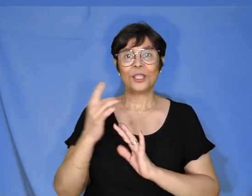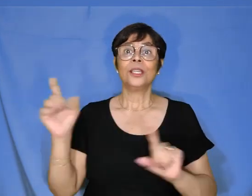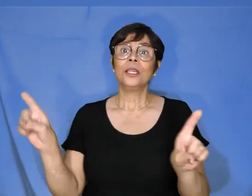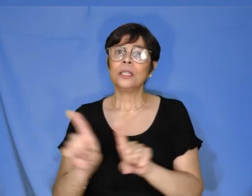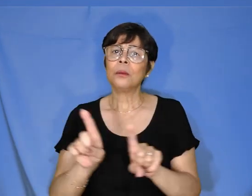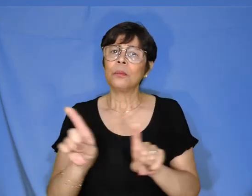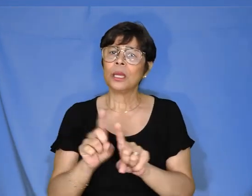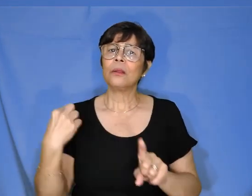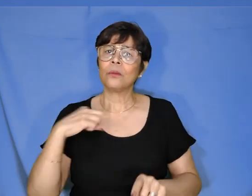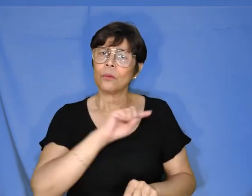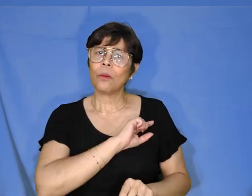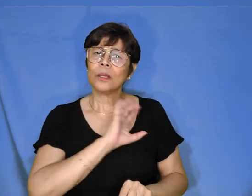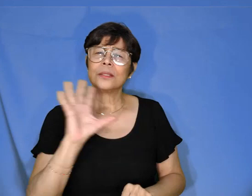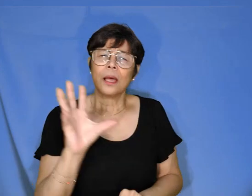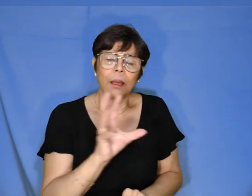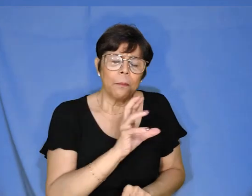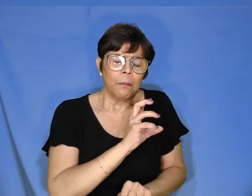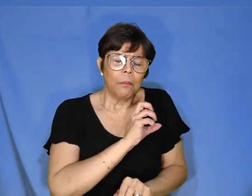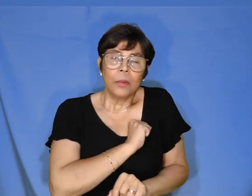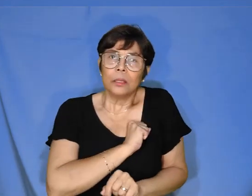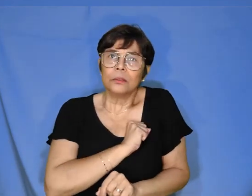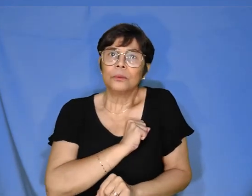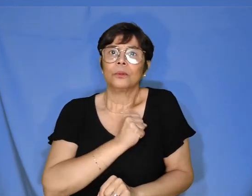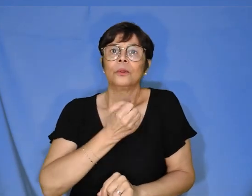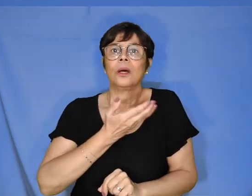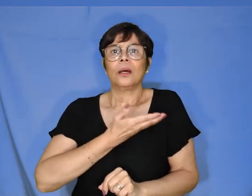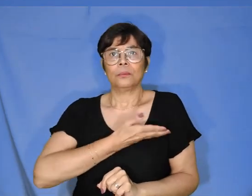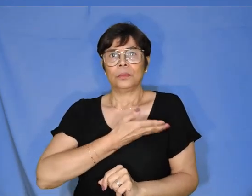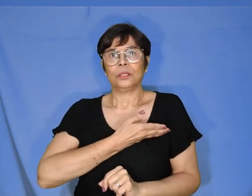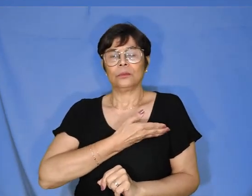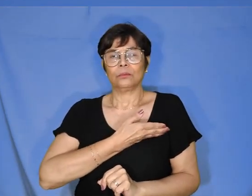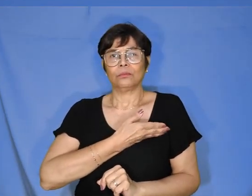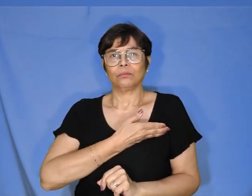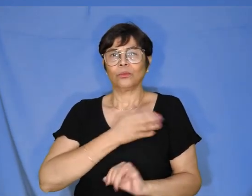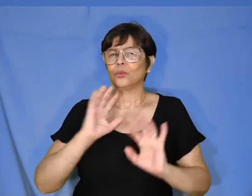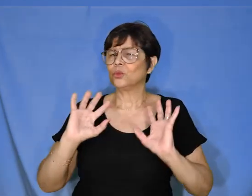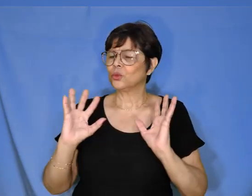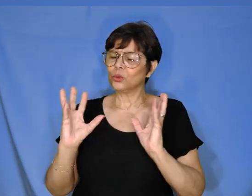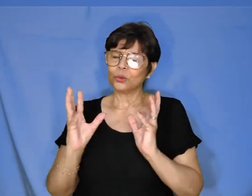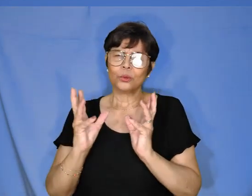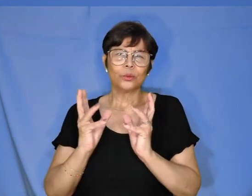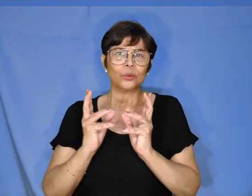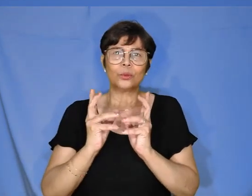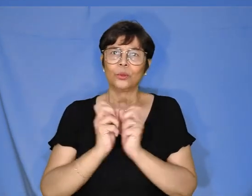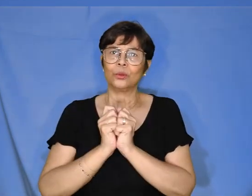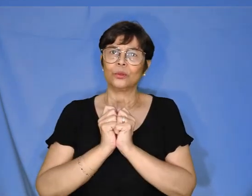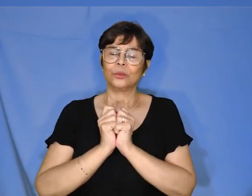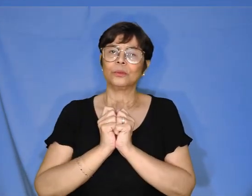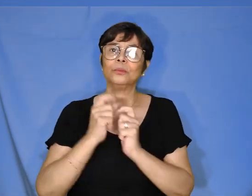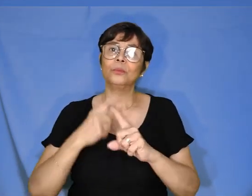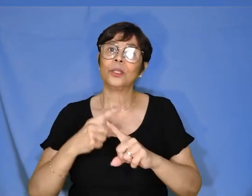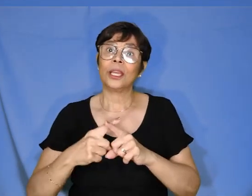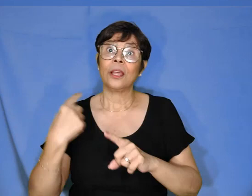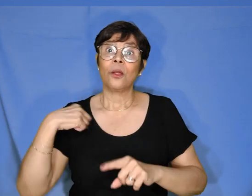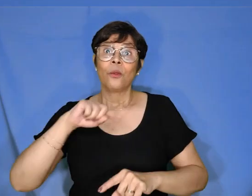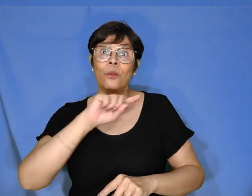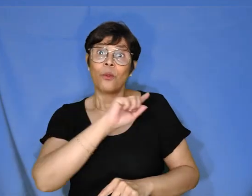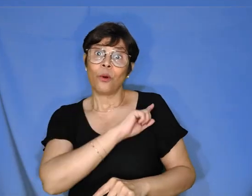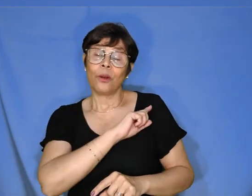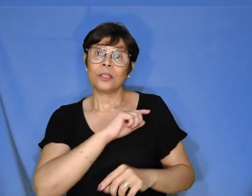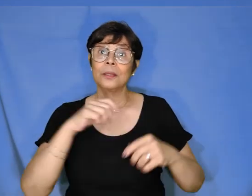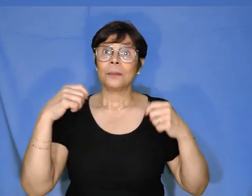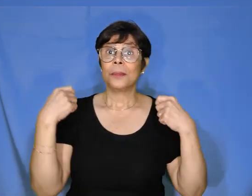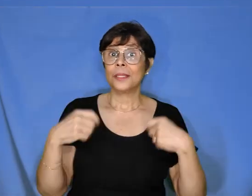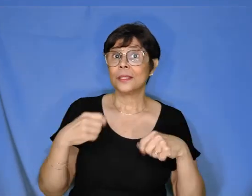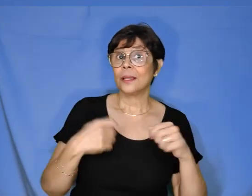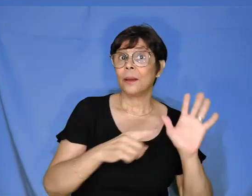Cristo, sujeitando-vos uns aos outros no temor do Senhor. Como deve ser manifesta a vida cheia do Espírito